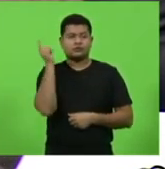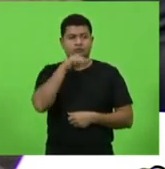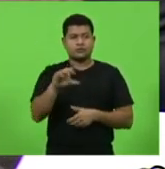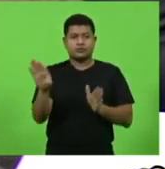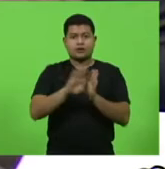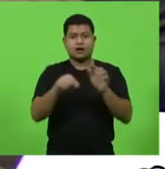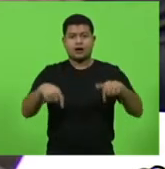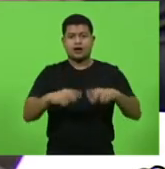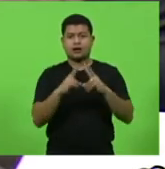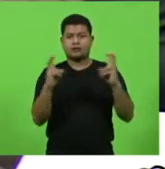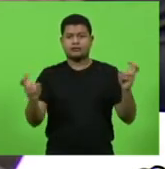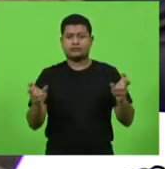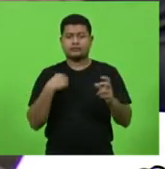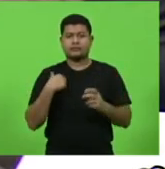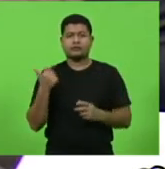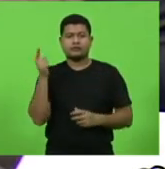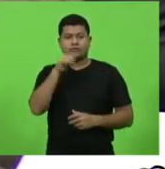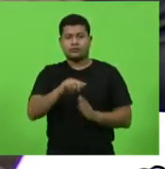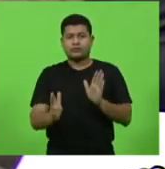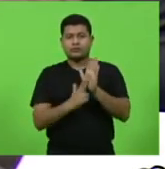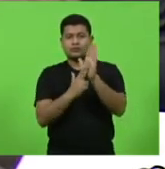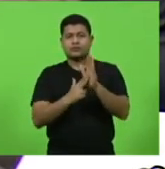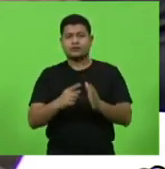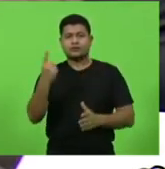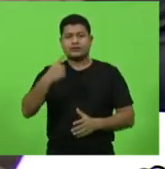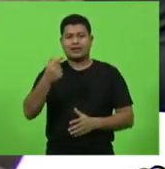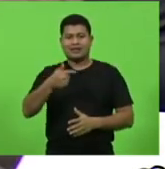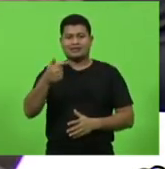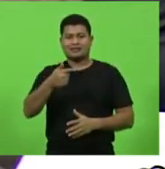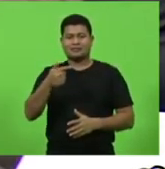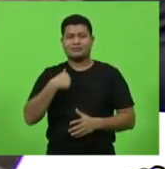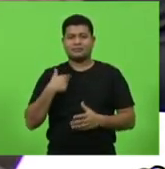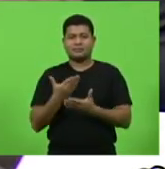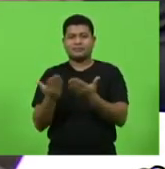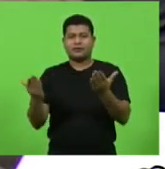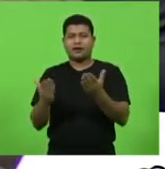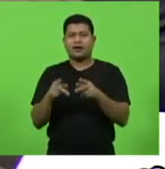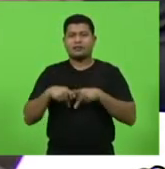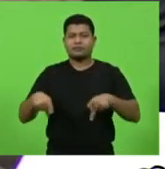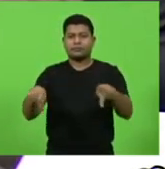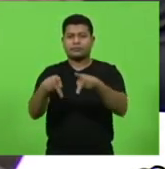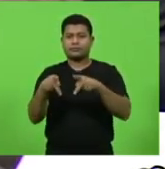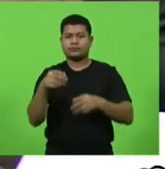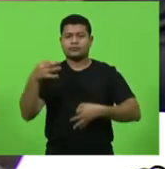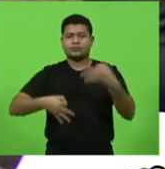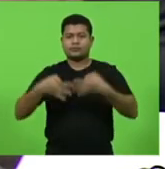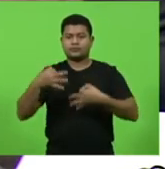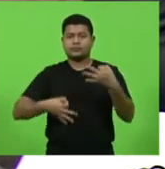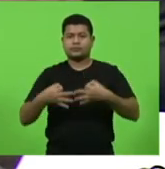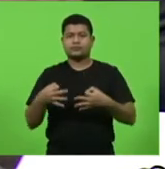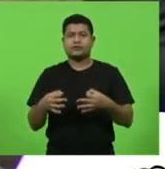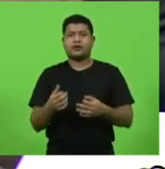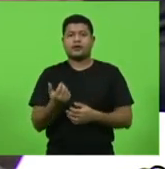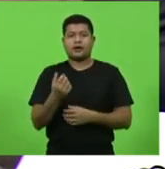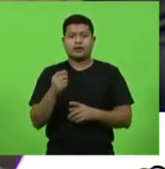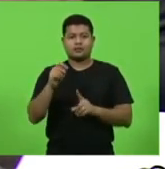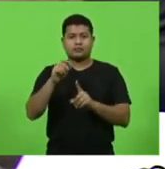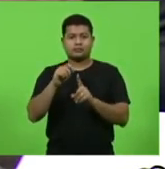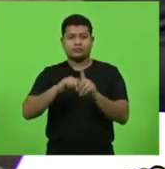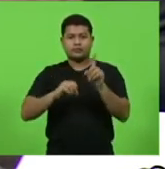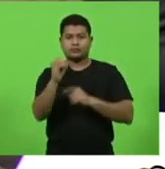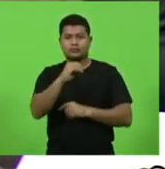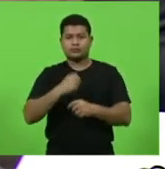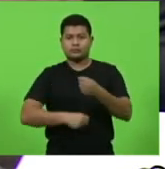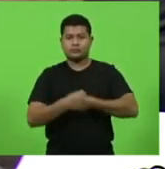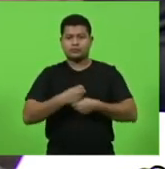7ª Promotoria de Justiça Especial da capital. Em outubro de 2016, tomou posse na 26ª Promotoria, a qual ela está